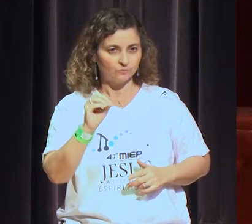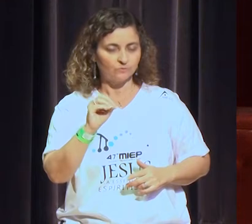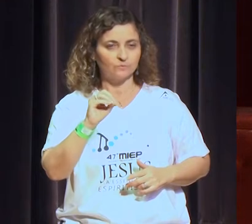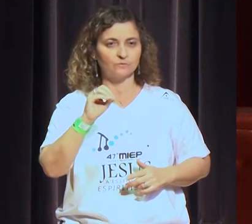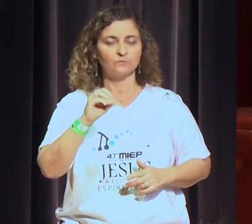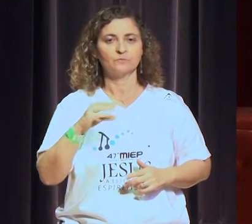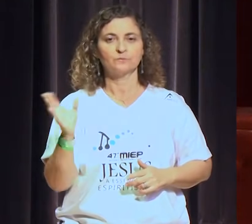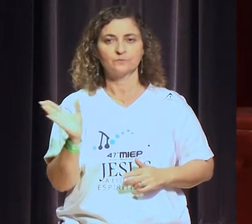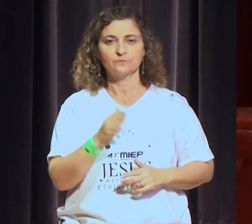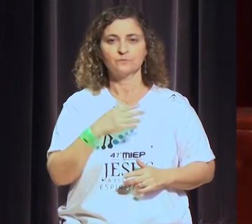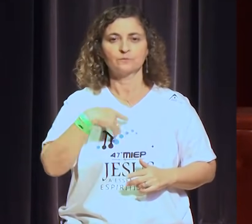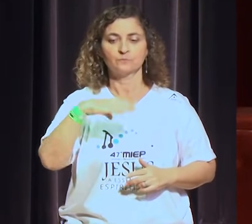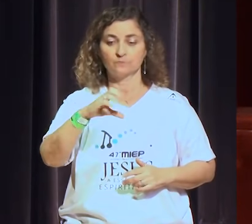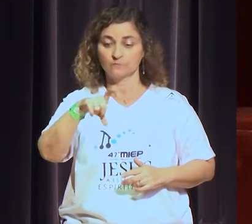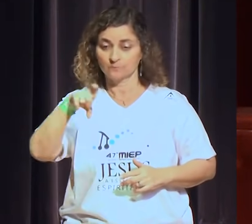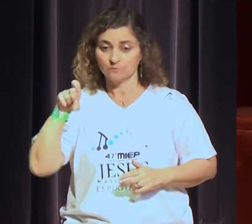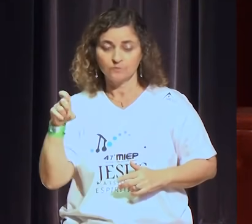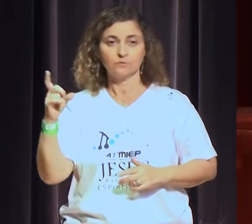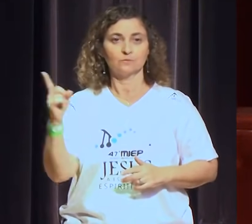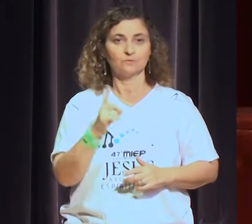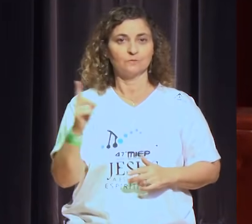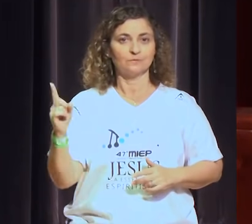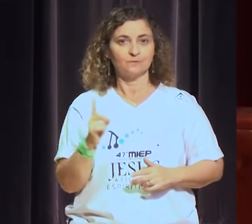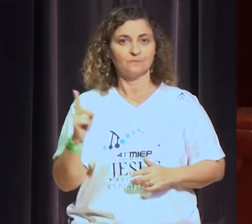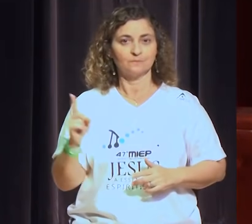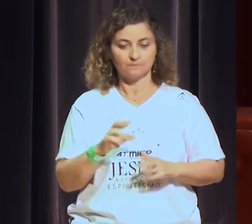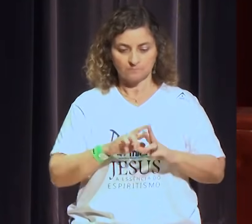é jogo pesado, né?